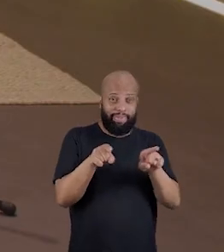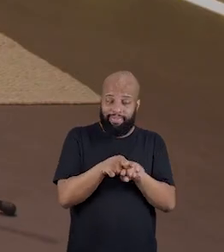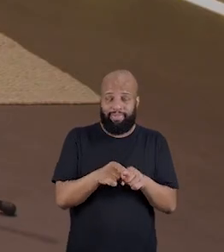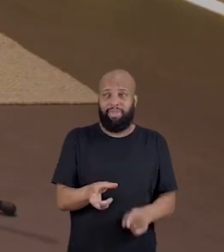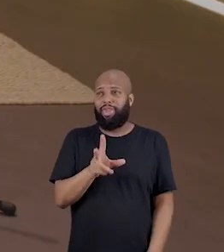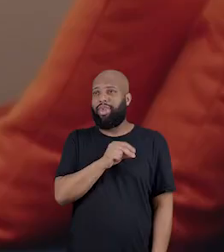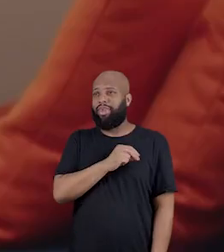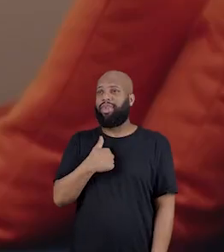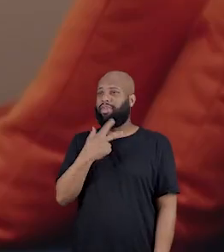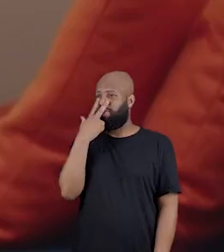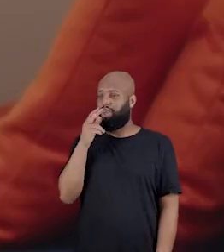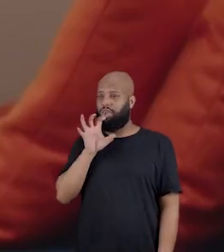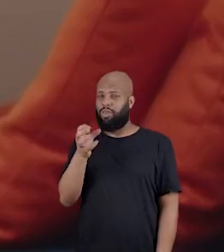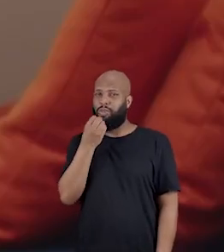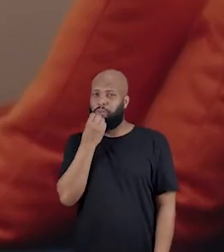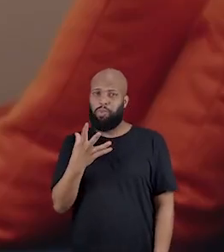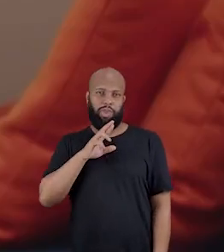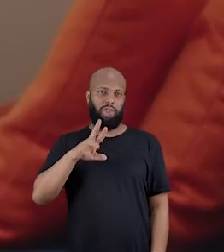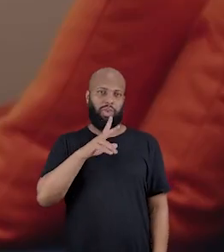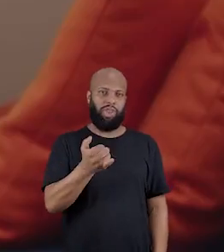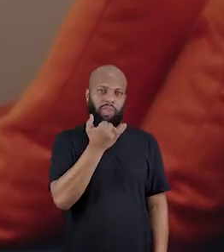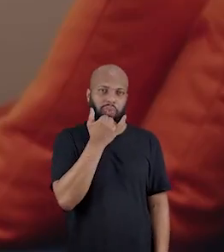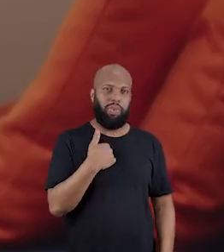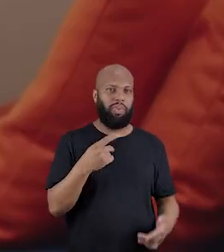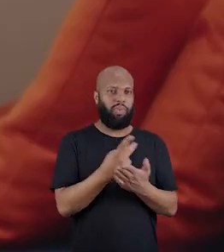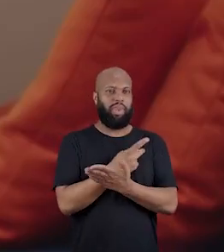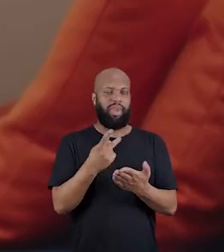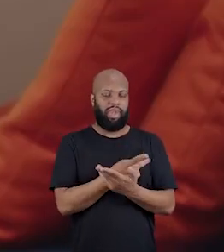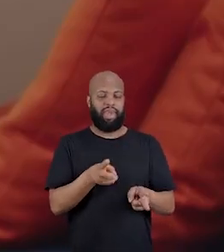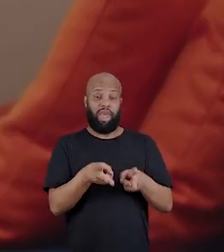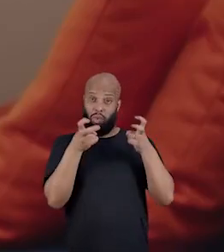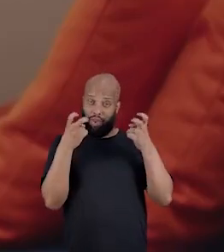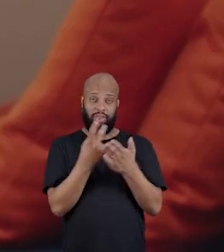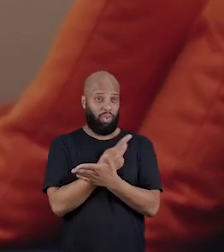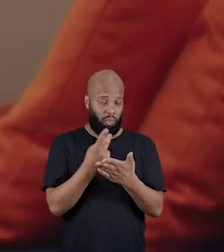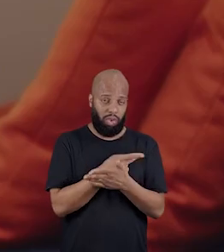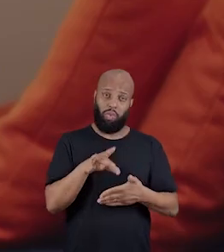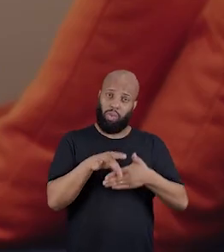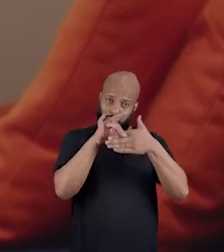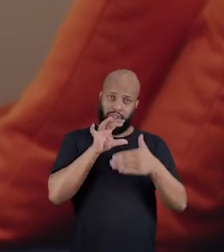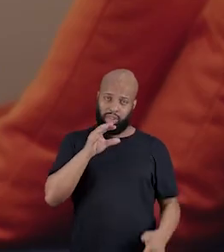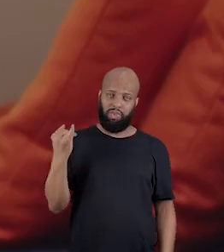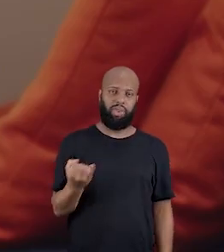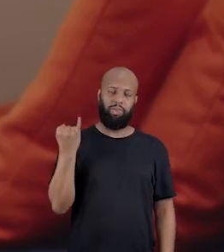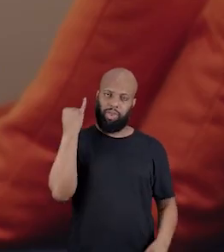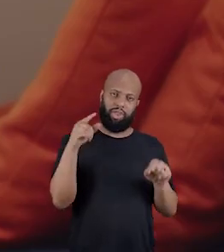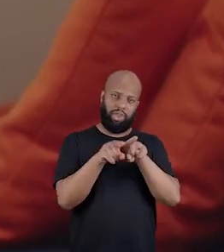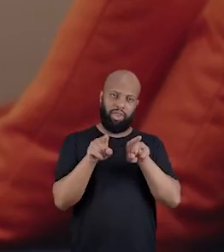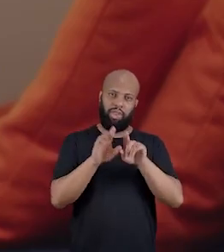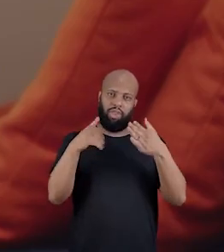desculpa. Às vezes, quando puxa, nossa, acho que aqui não foi bom. Desculpa, né? Errei. Reconhecer o erro como liderança também é super importante.